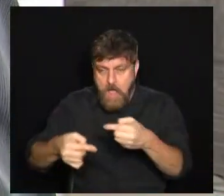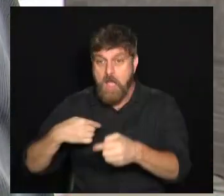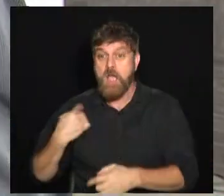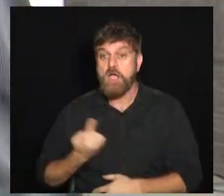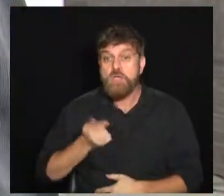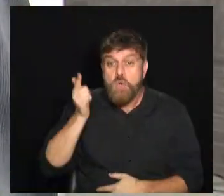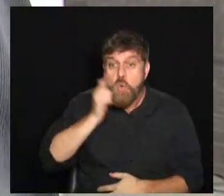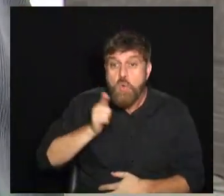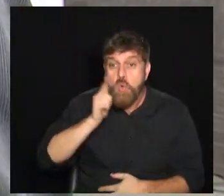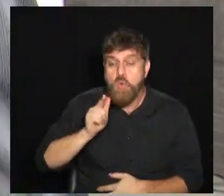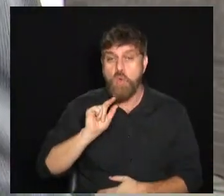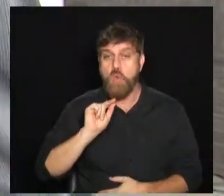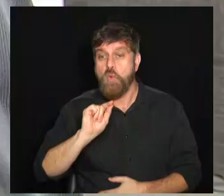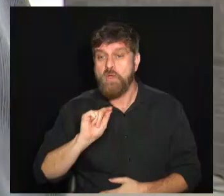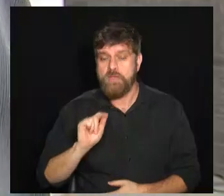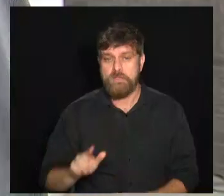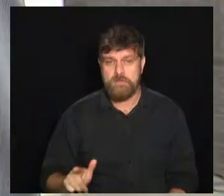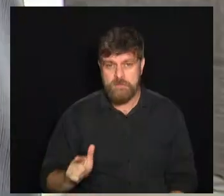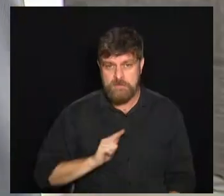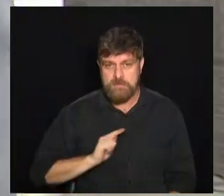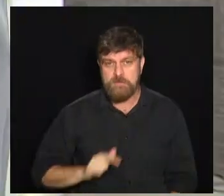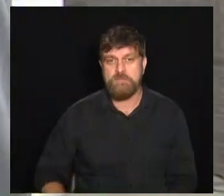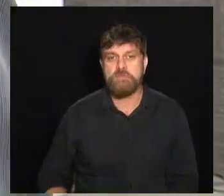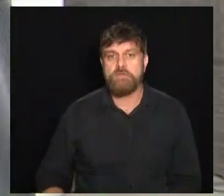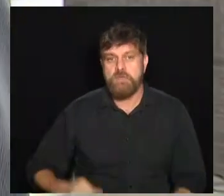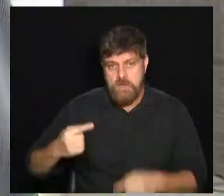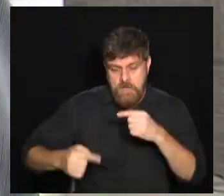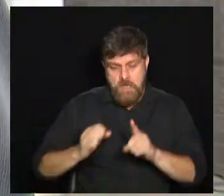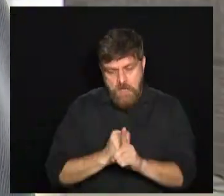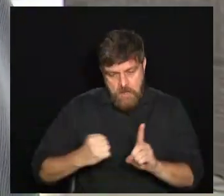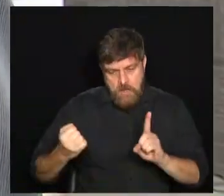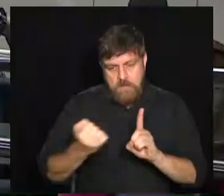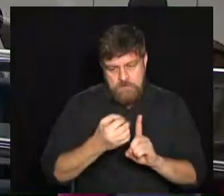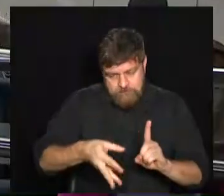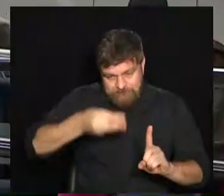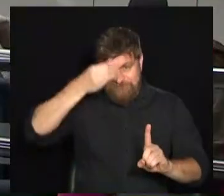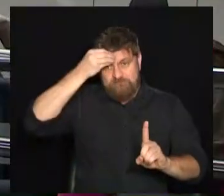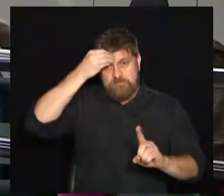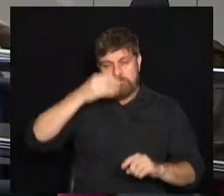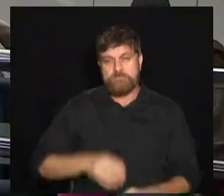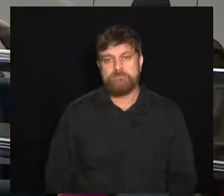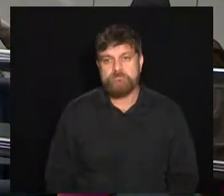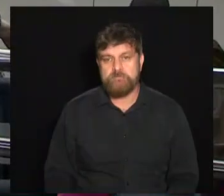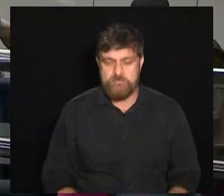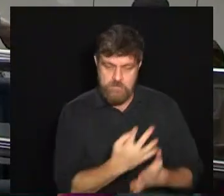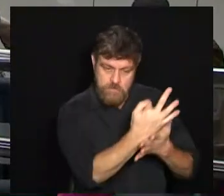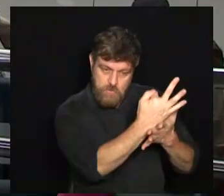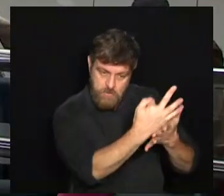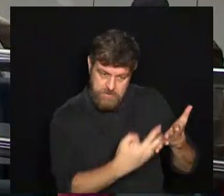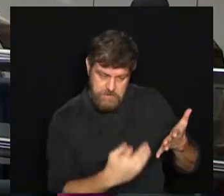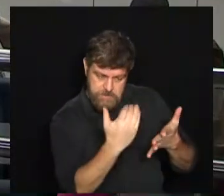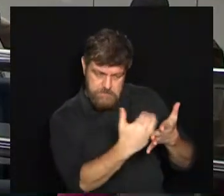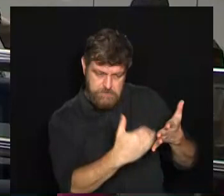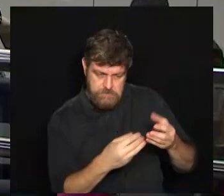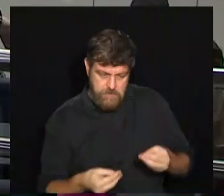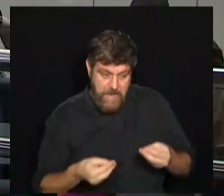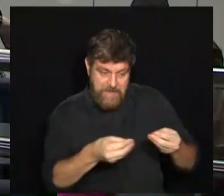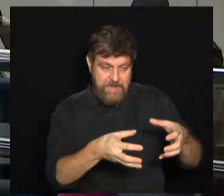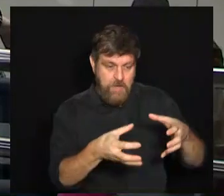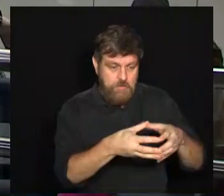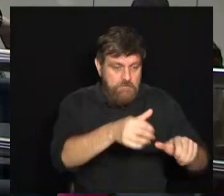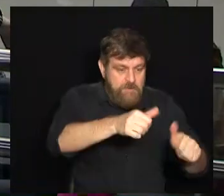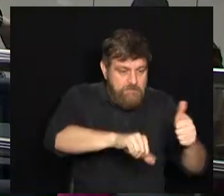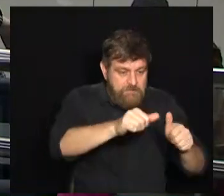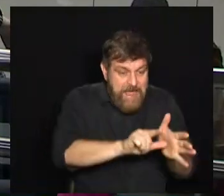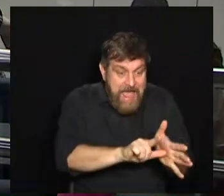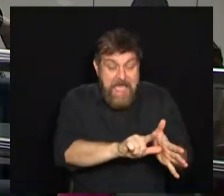gente consiga, inclusive, envolver esse debate na sociedade como um todo. O texto deve passar pelas comissões da Casa antes